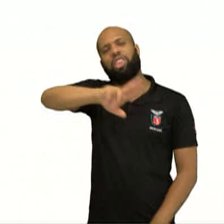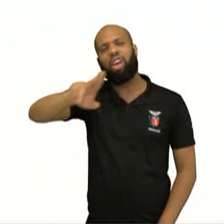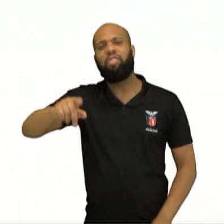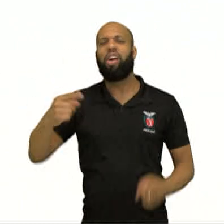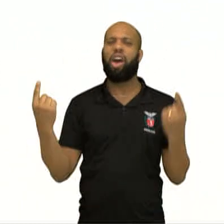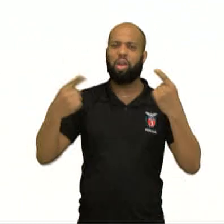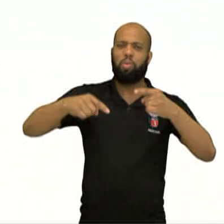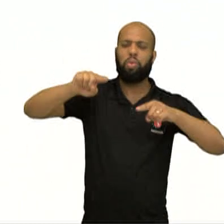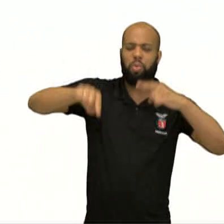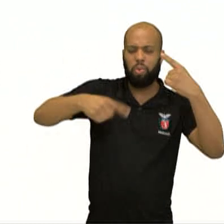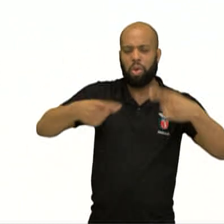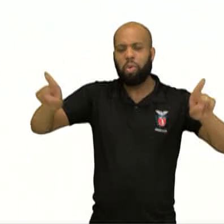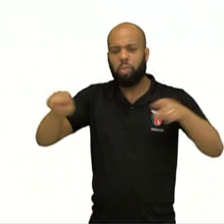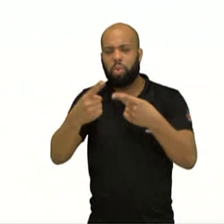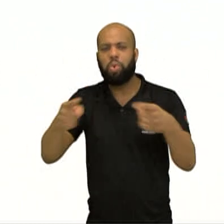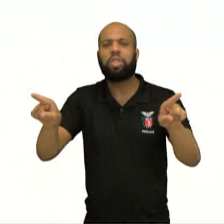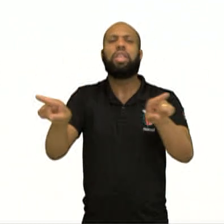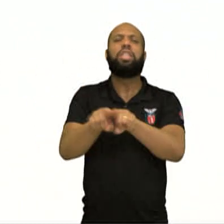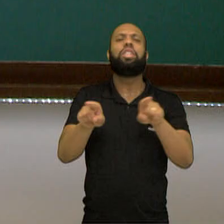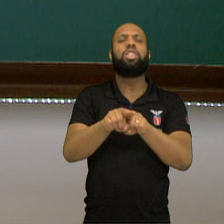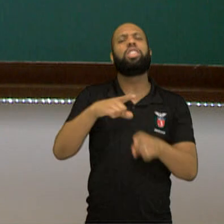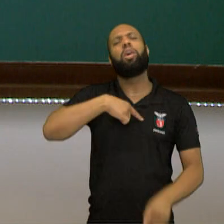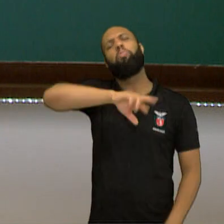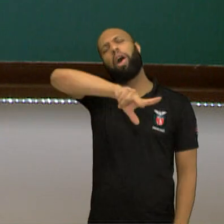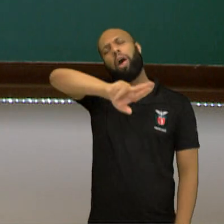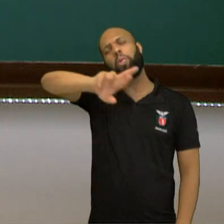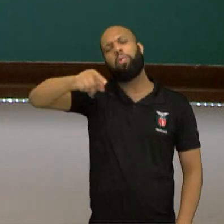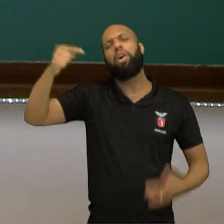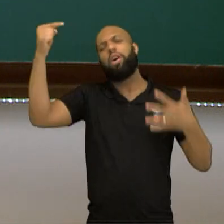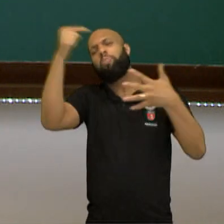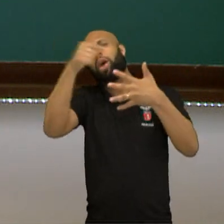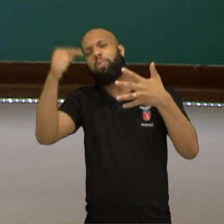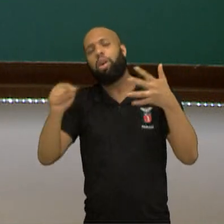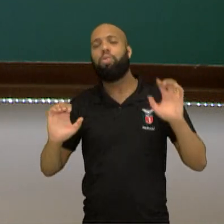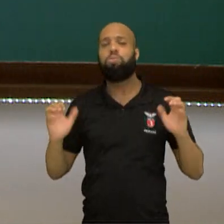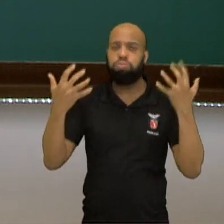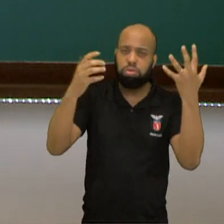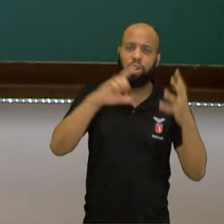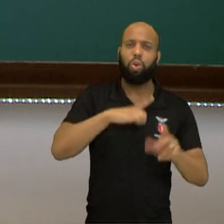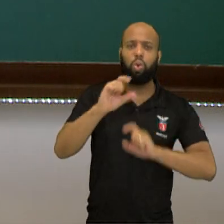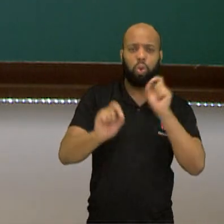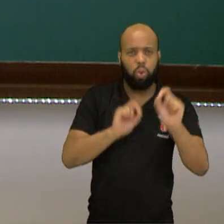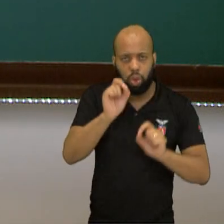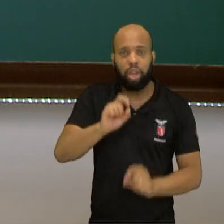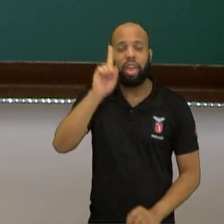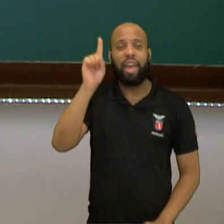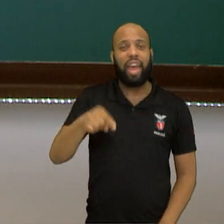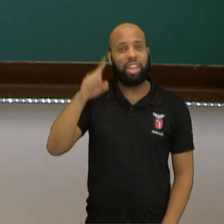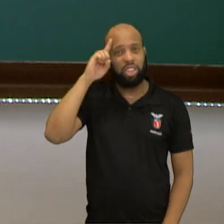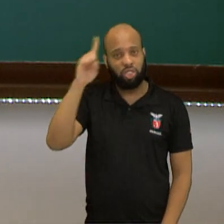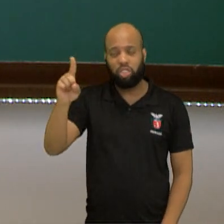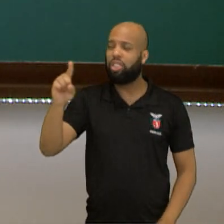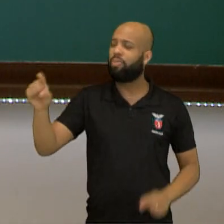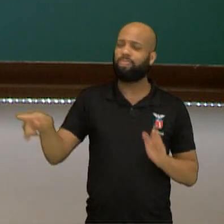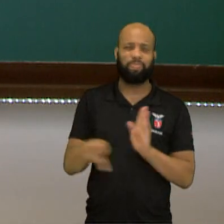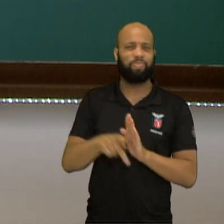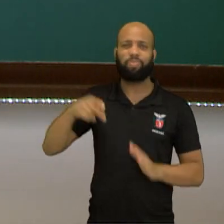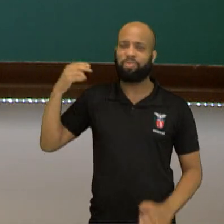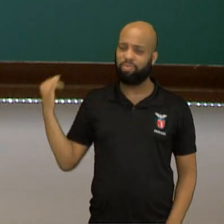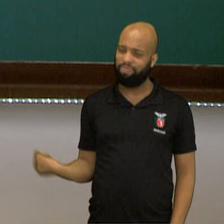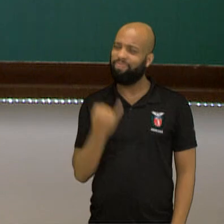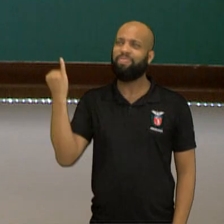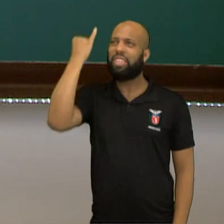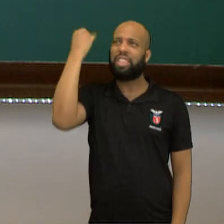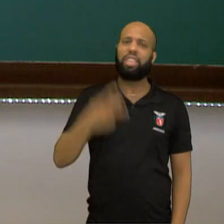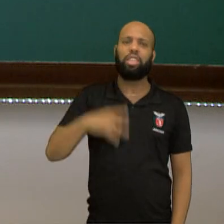torneios esportivos. Então você tem uma série de eventos que envolviam a grande data do Brasil, o Dia